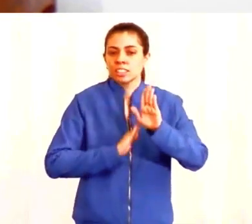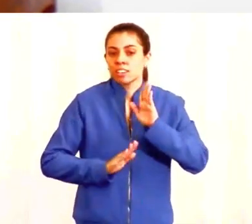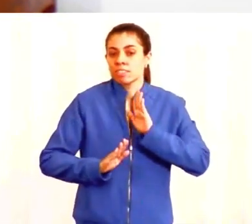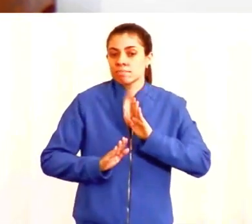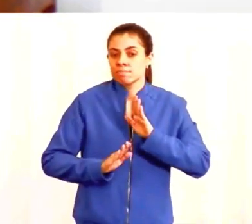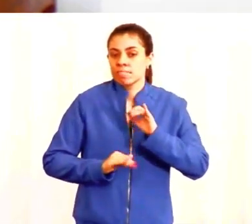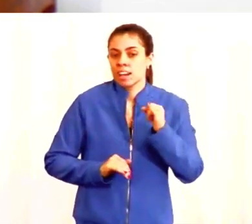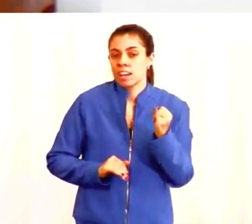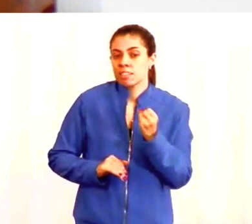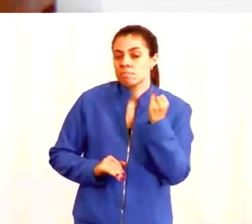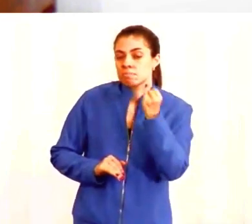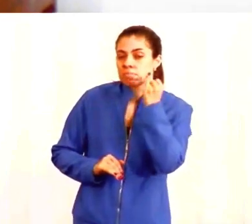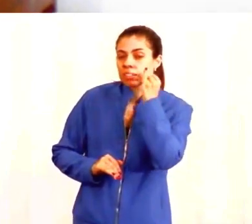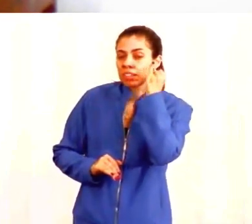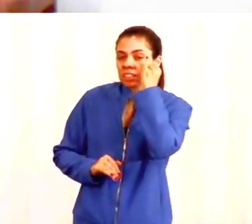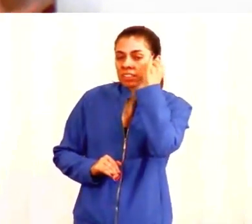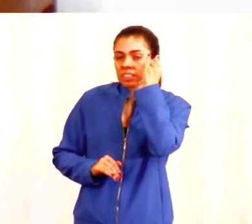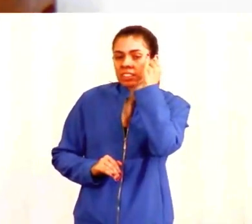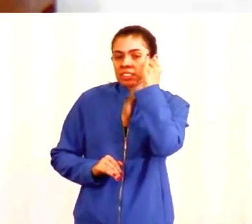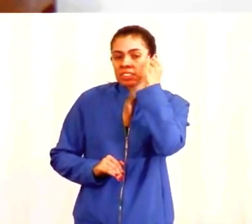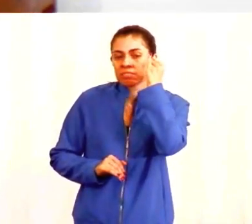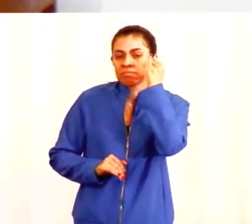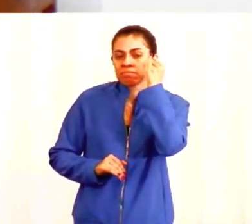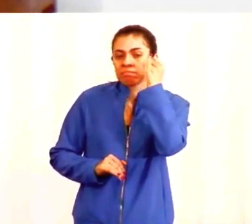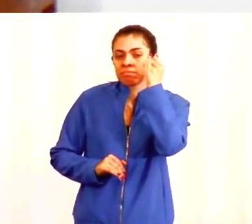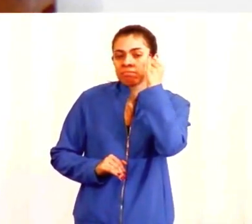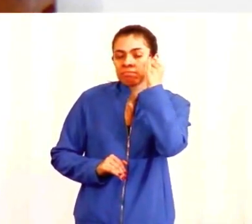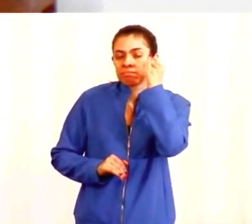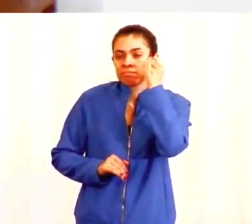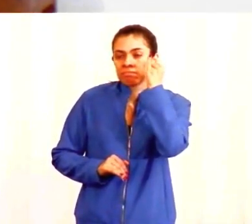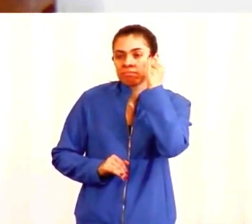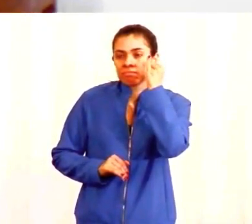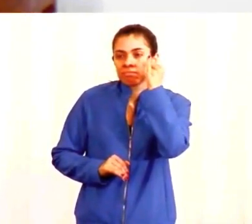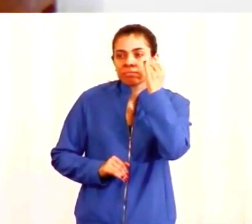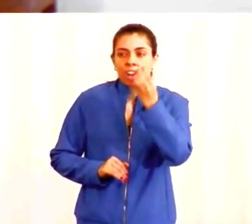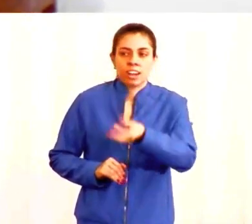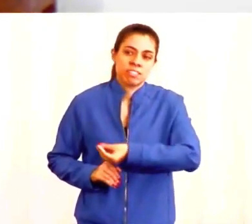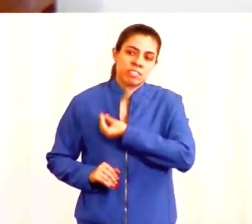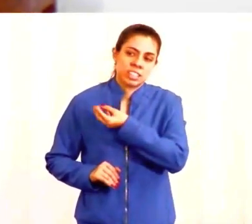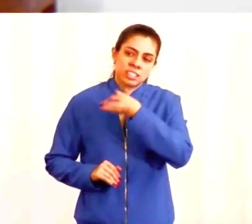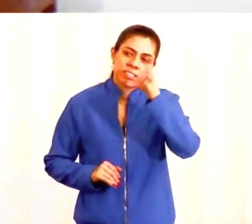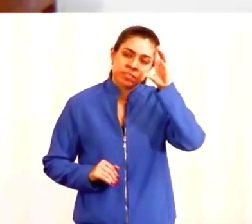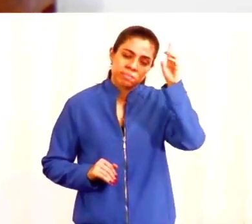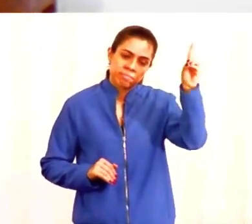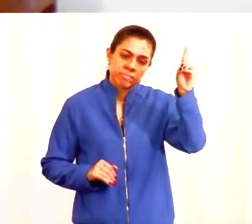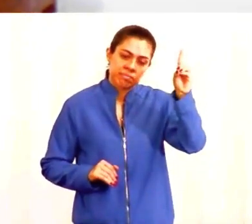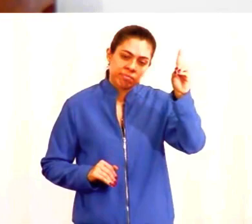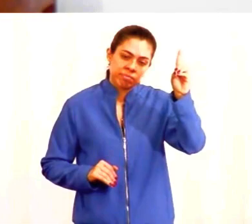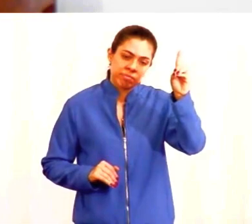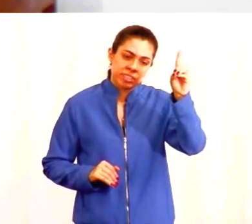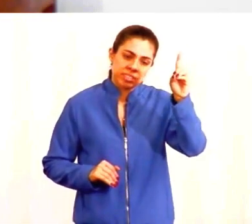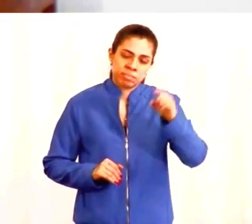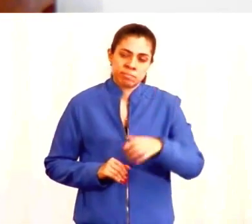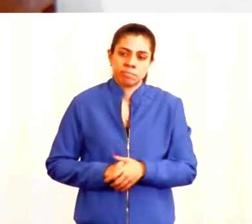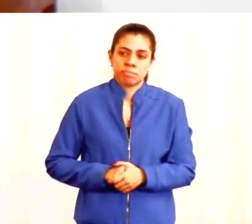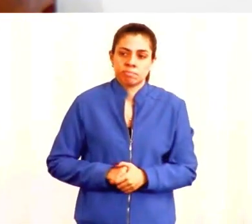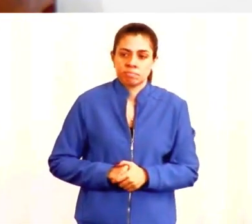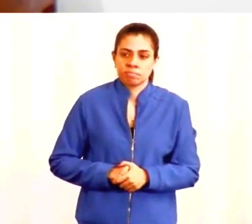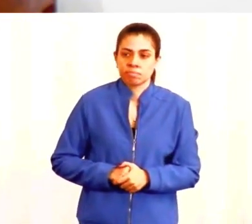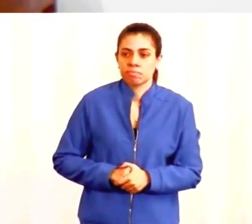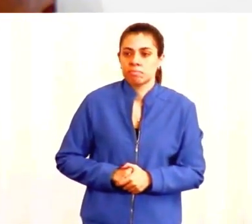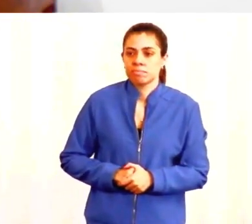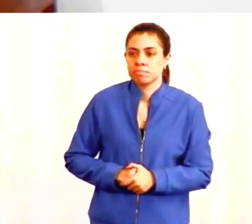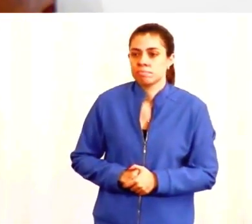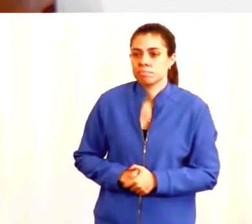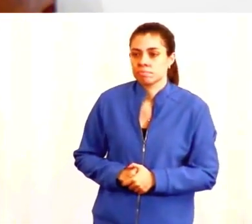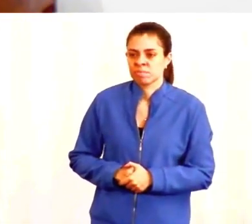É esse nível, essa intensidade de realidade de uma vida com Deus, que faz o discipulador.